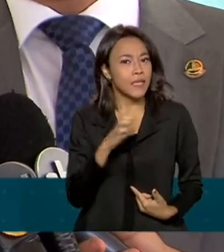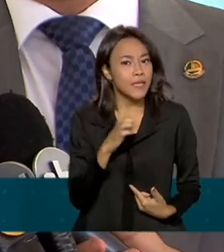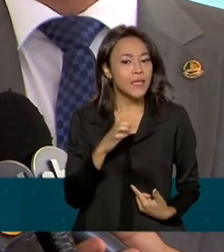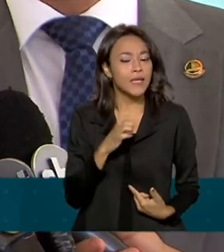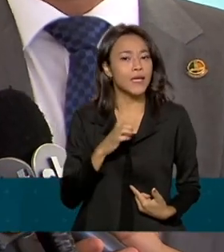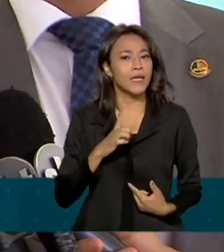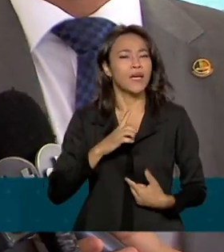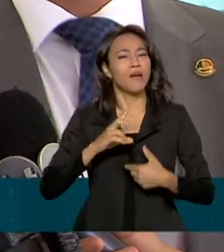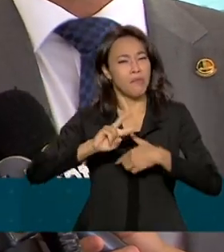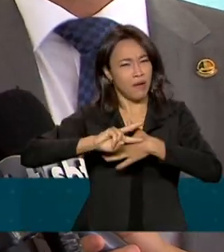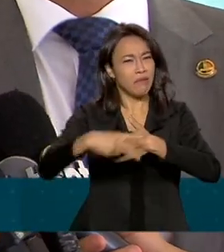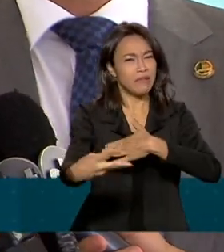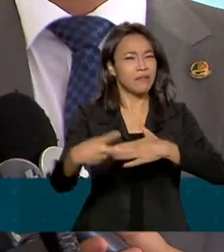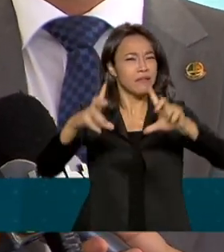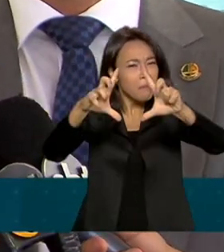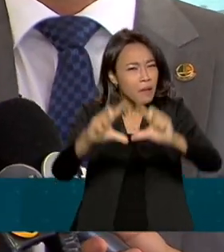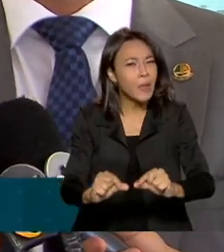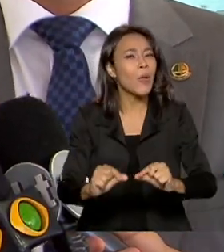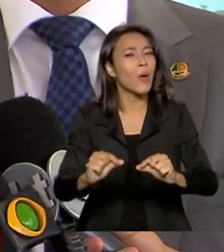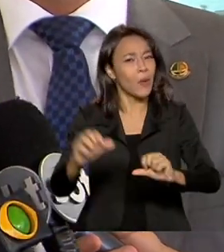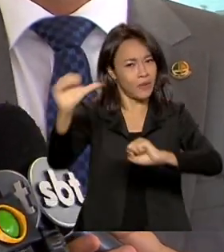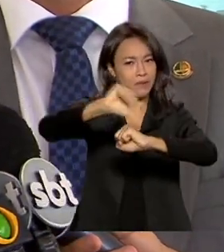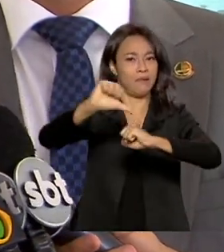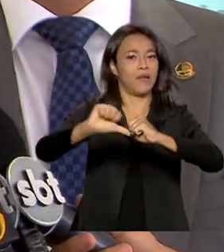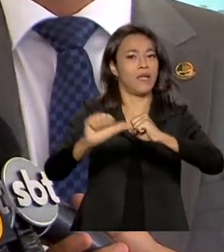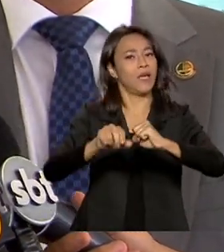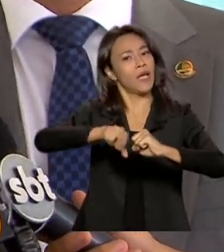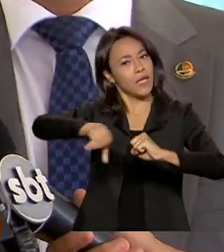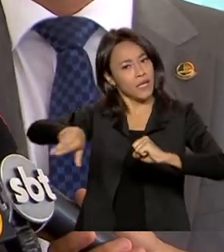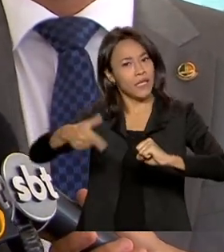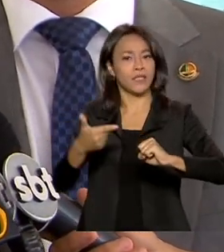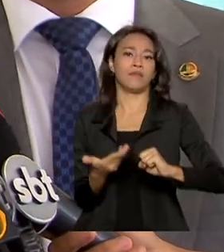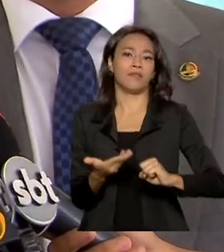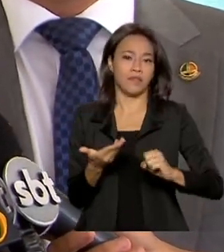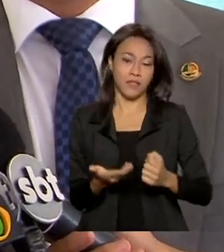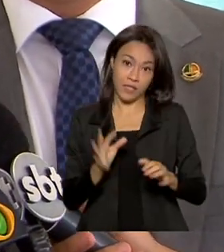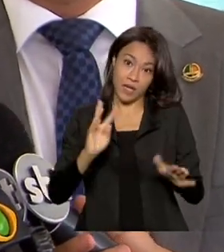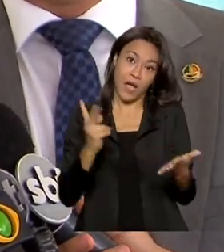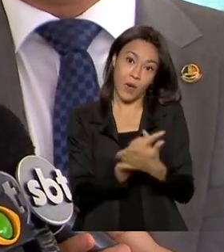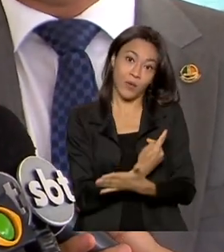consequência menor com essa variante Ômicron do que foi no caso da variante Gama.